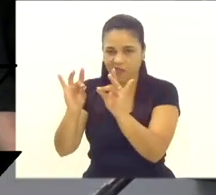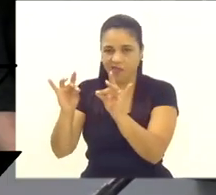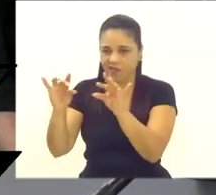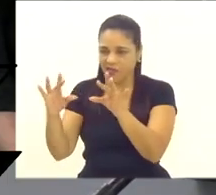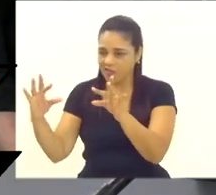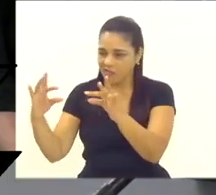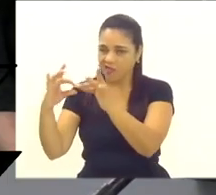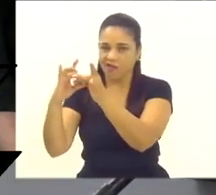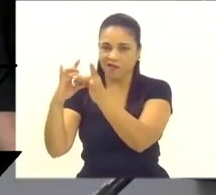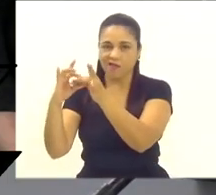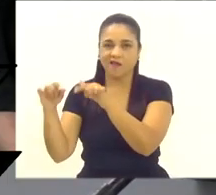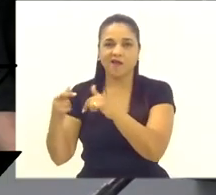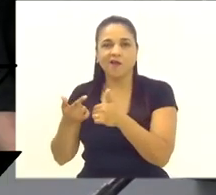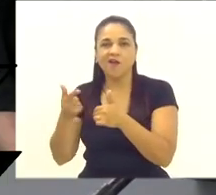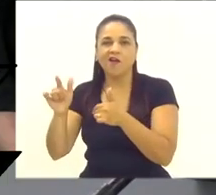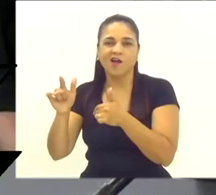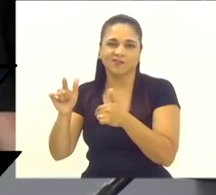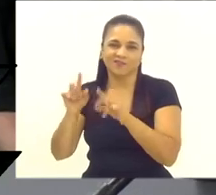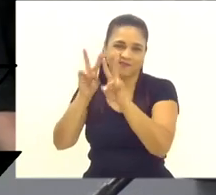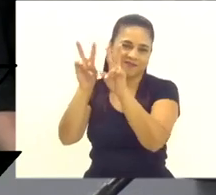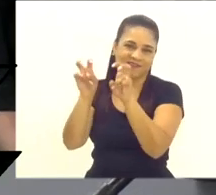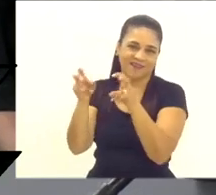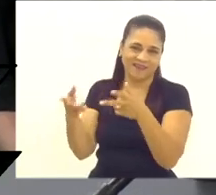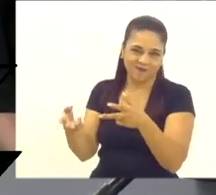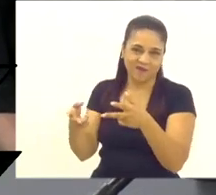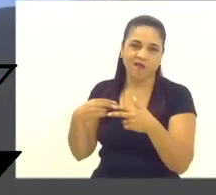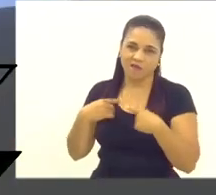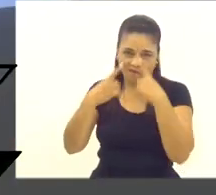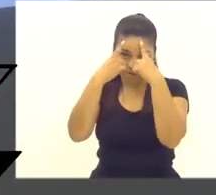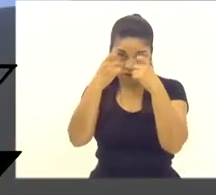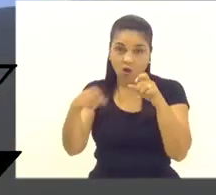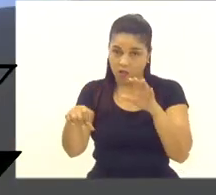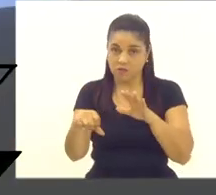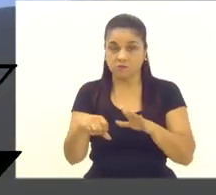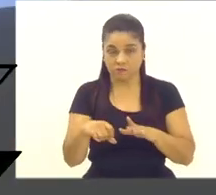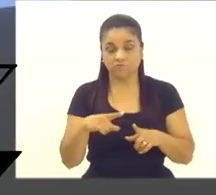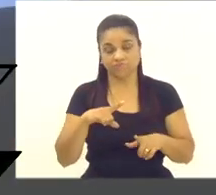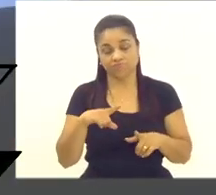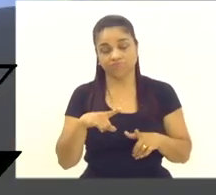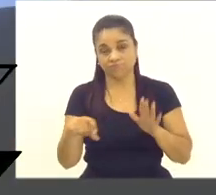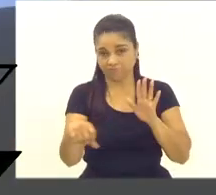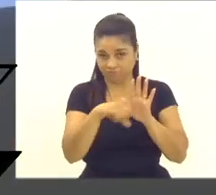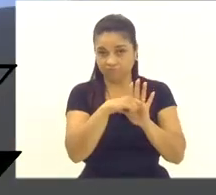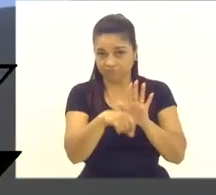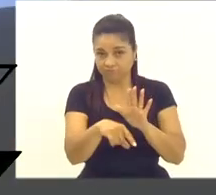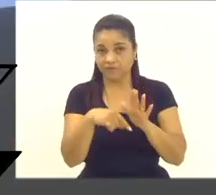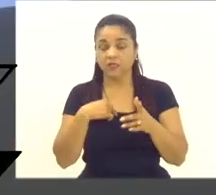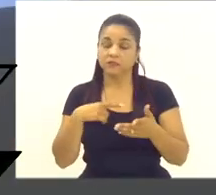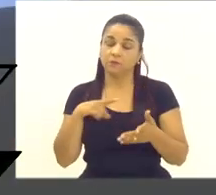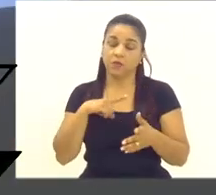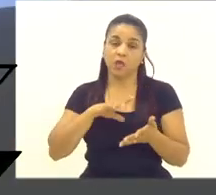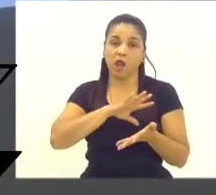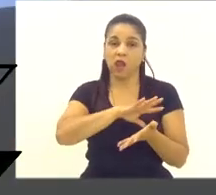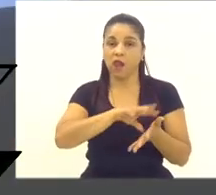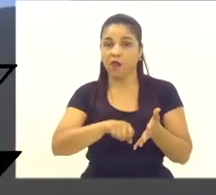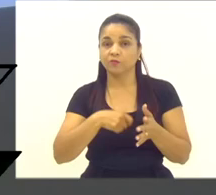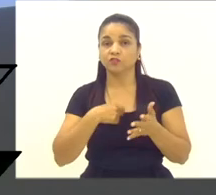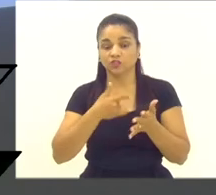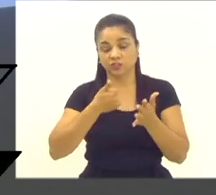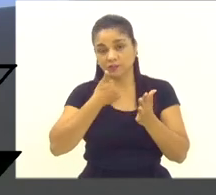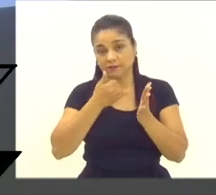como uma violação né ou roubo de identidade também né no caso aí